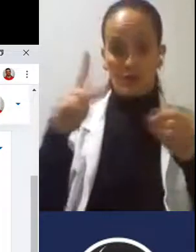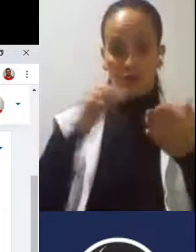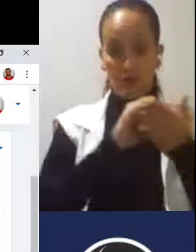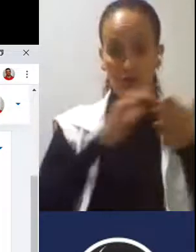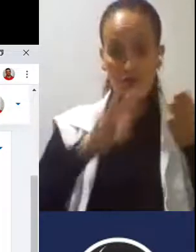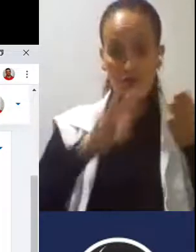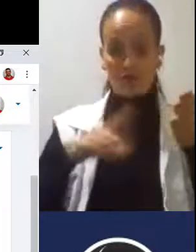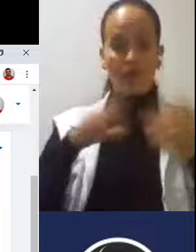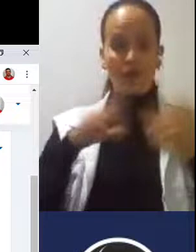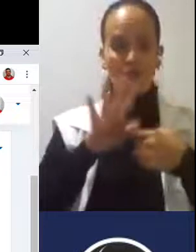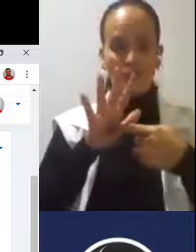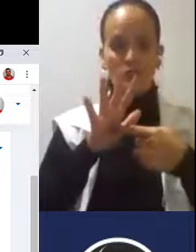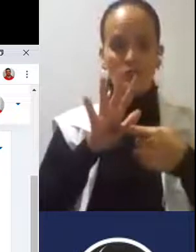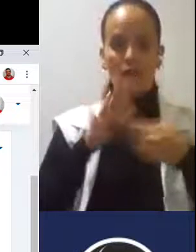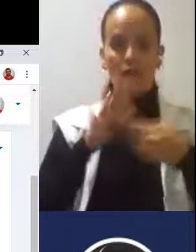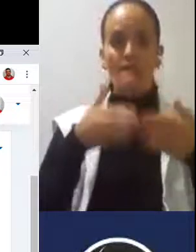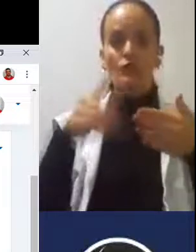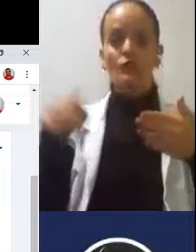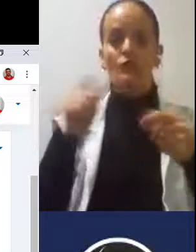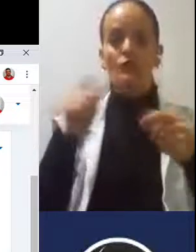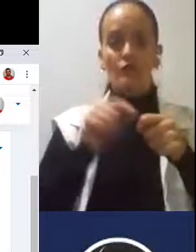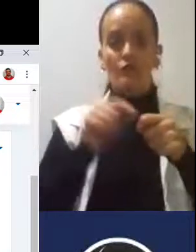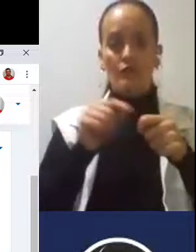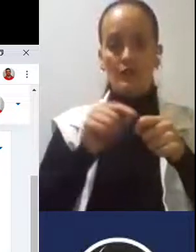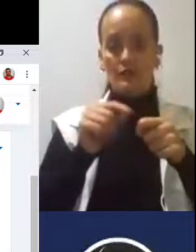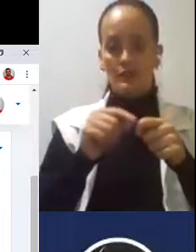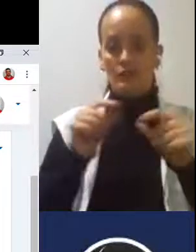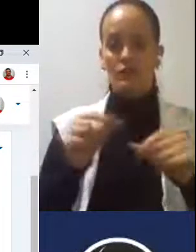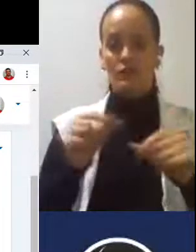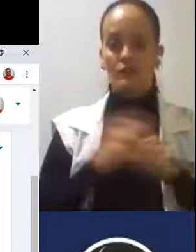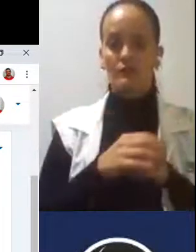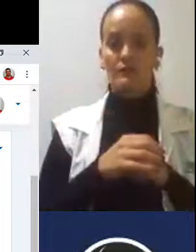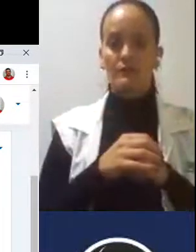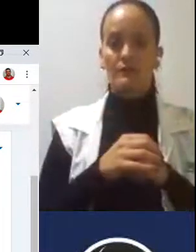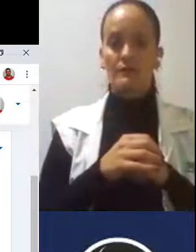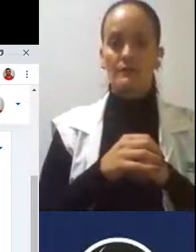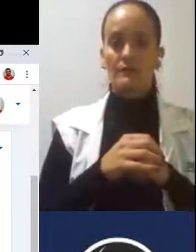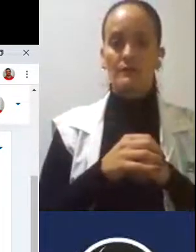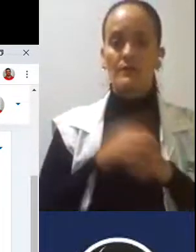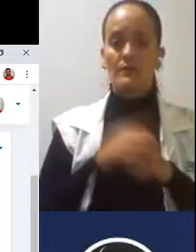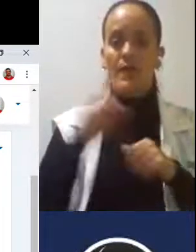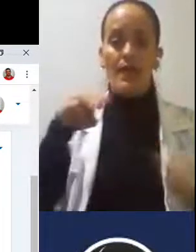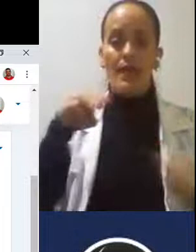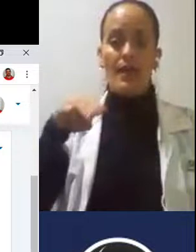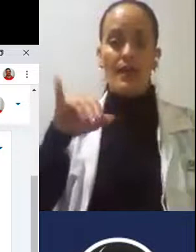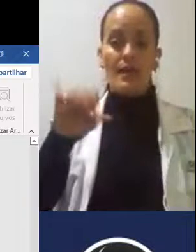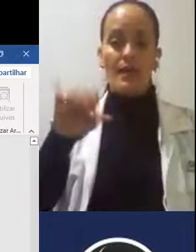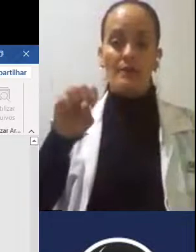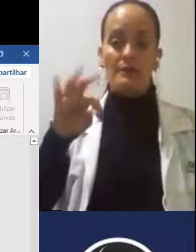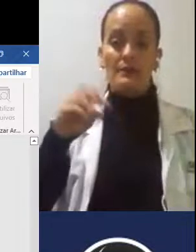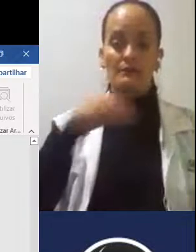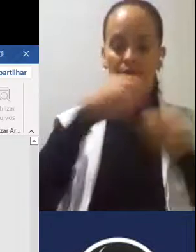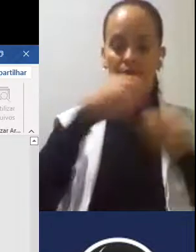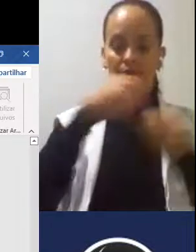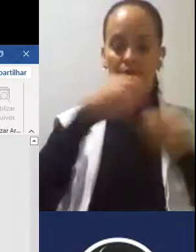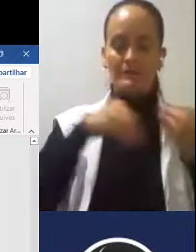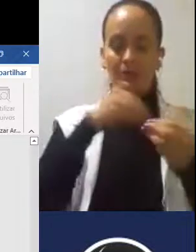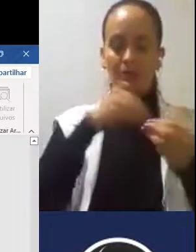aqui, que é a associação chamada de quê? Associação mista. Por que que na SAP vai aparecer? Porque aqui, ó,